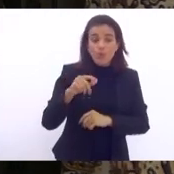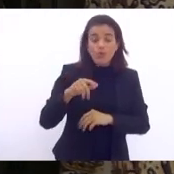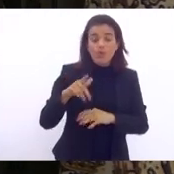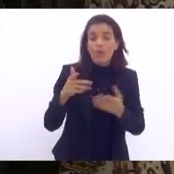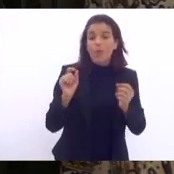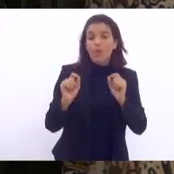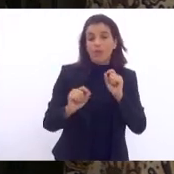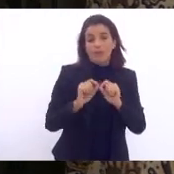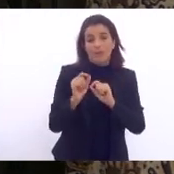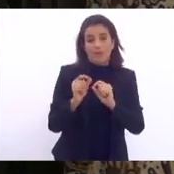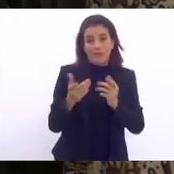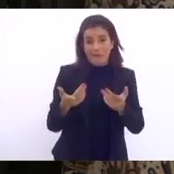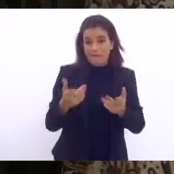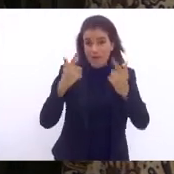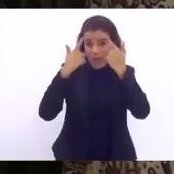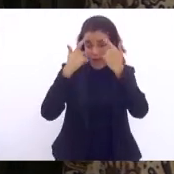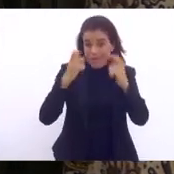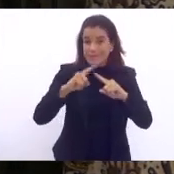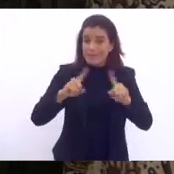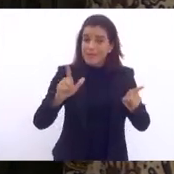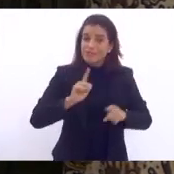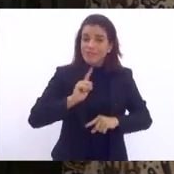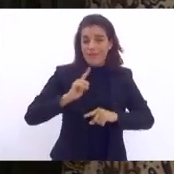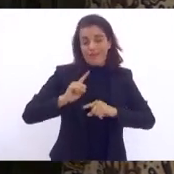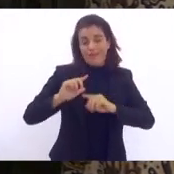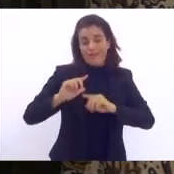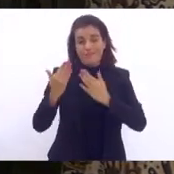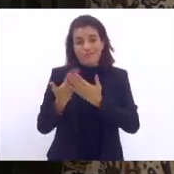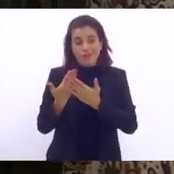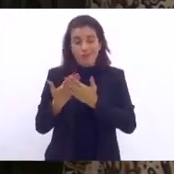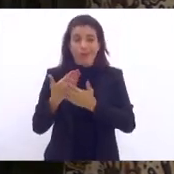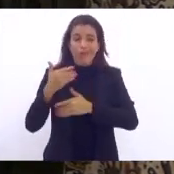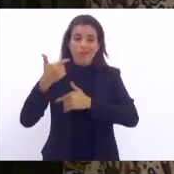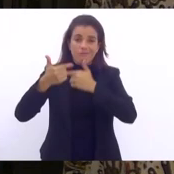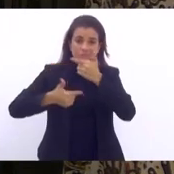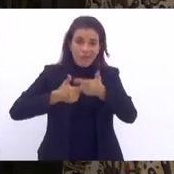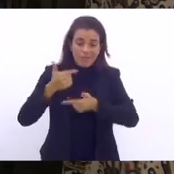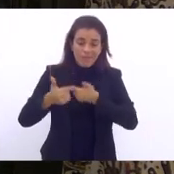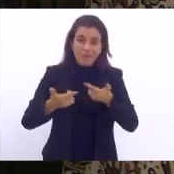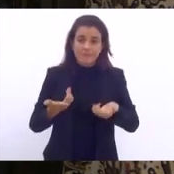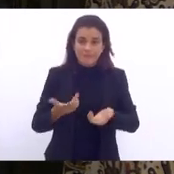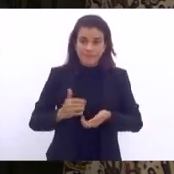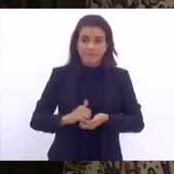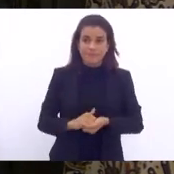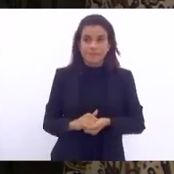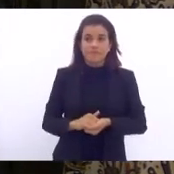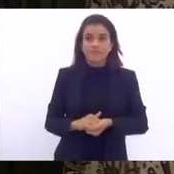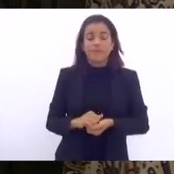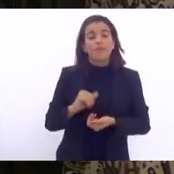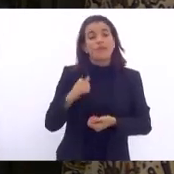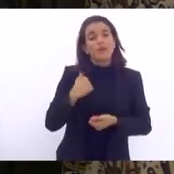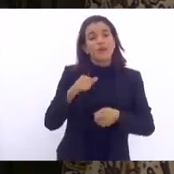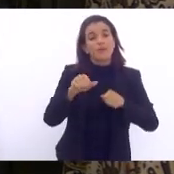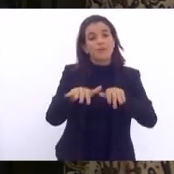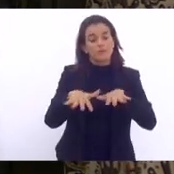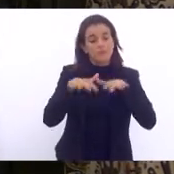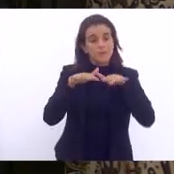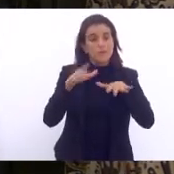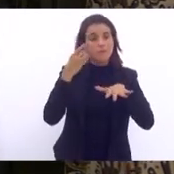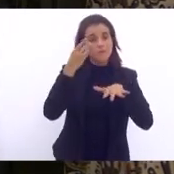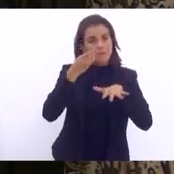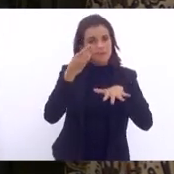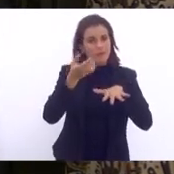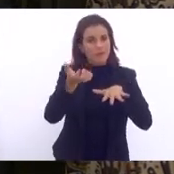população fluminense. E é isso também, no fundo, senhor presidente, que quer o parlamento fluminense. Se o